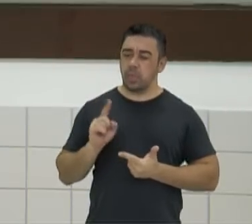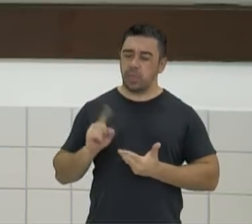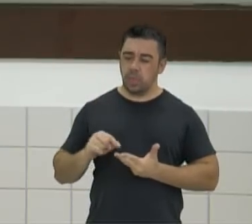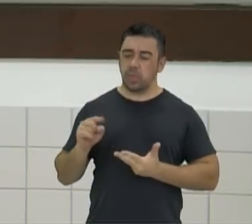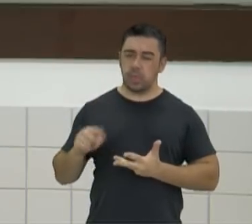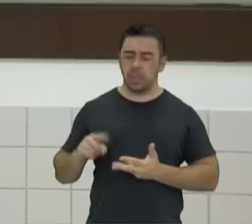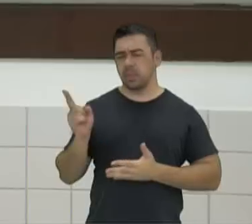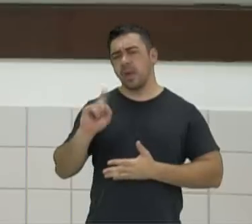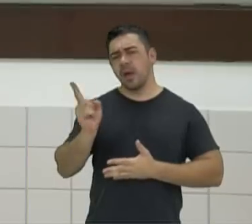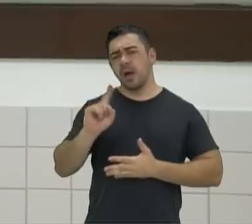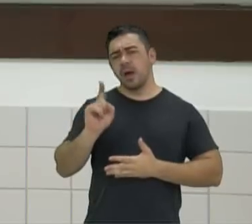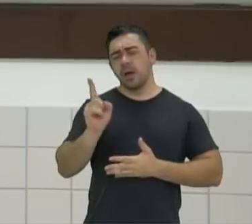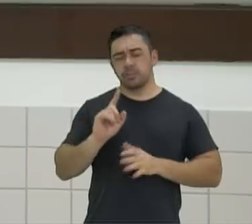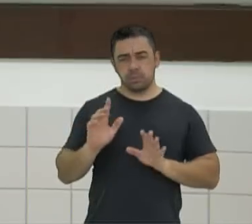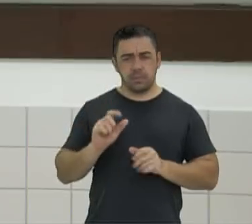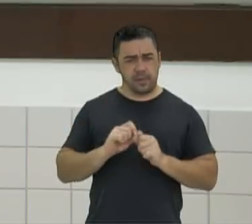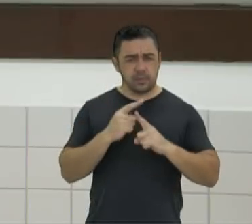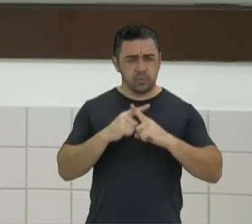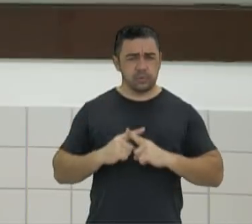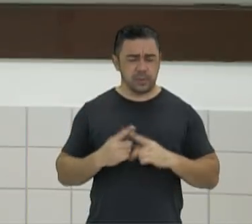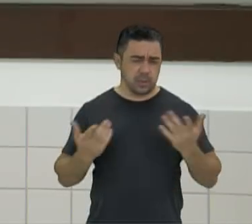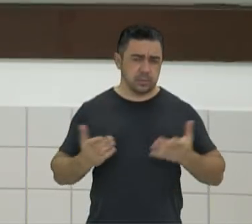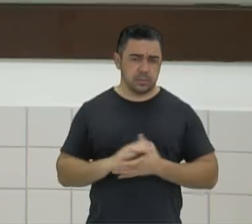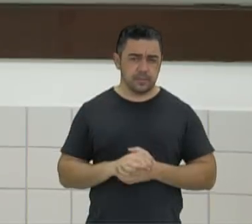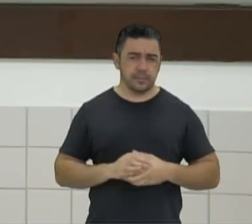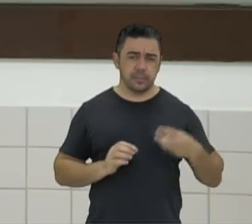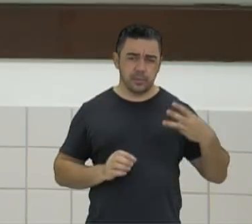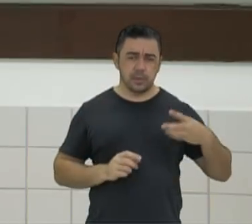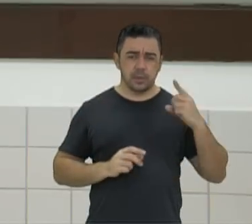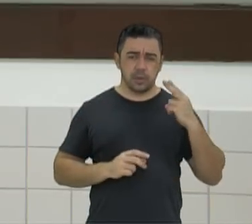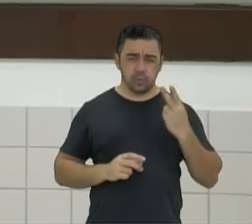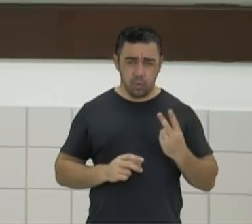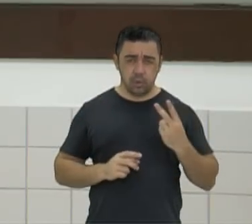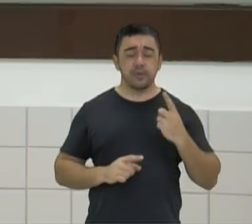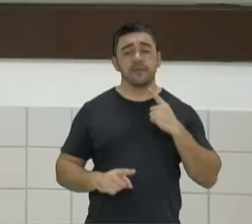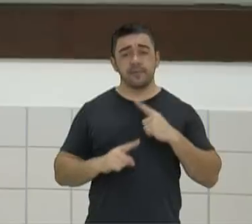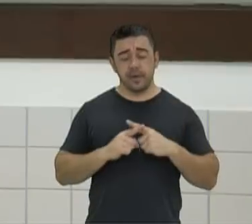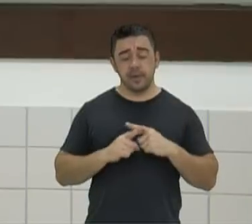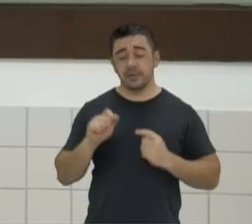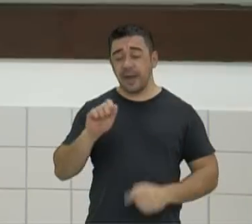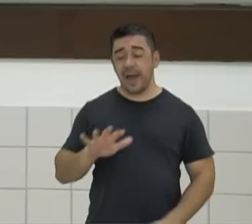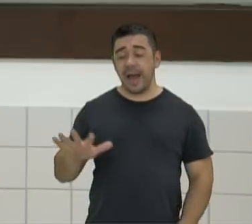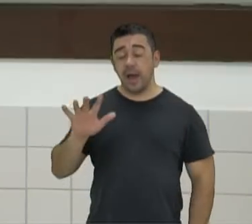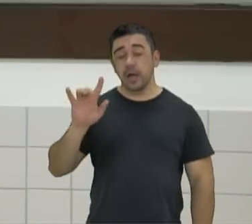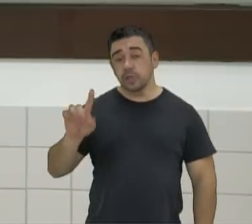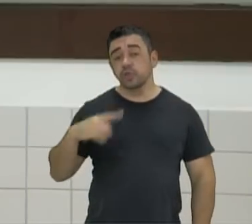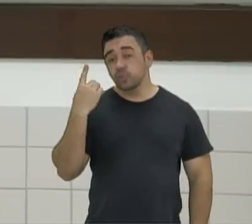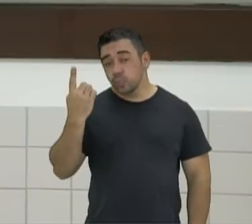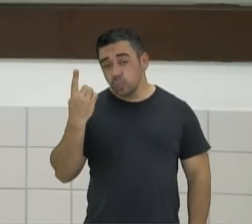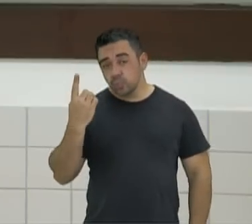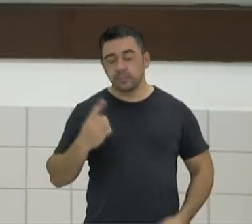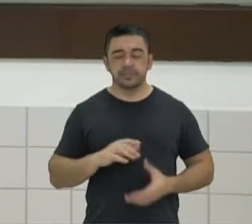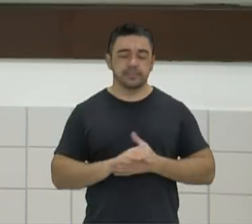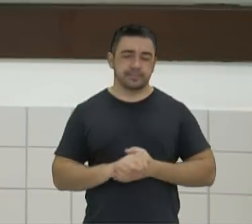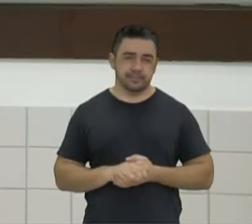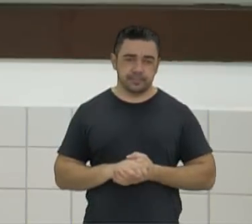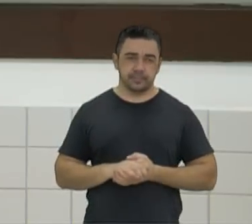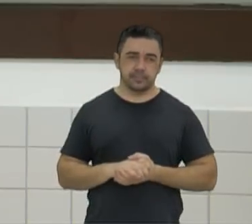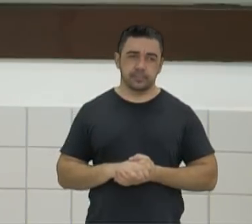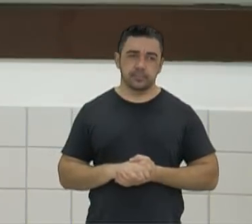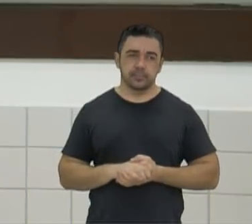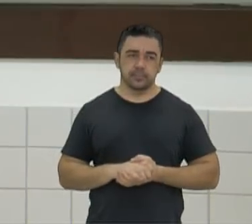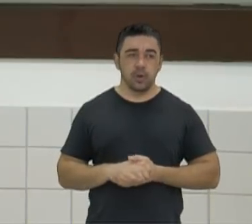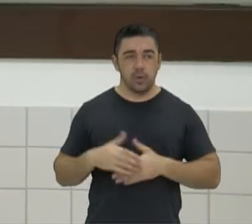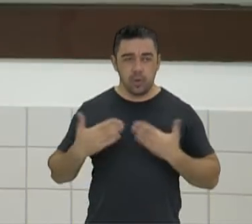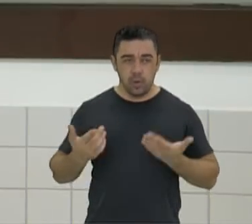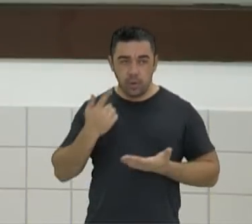ela. Não, a gente usa a multiplicação. 32 vezes o resultado da área de um dos quadradinhos pretos, ok?